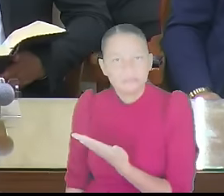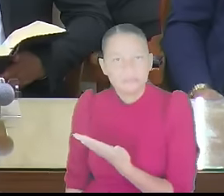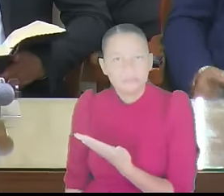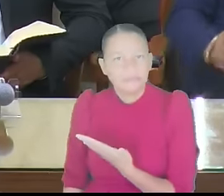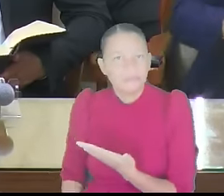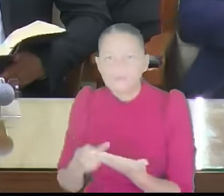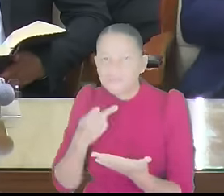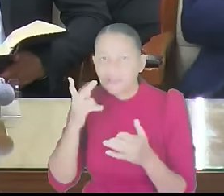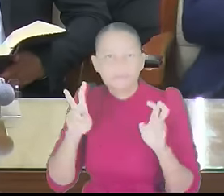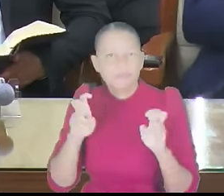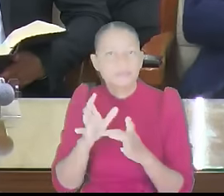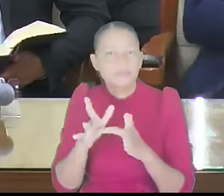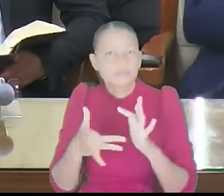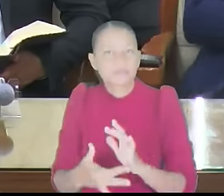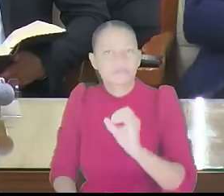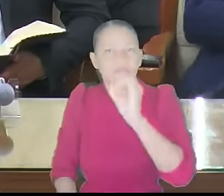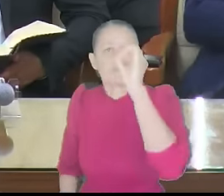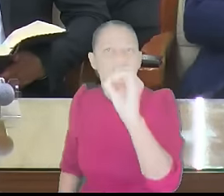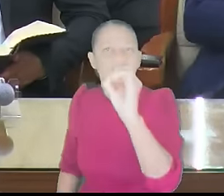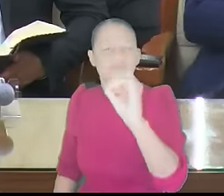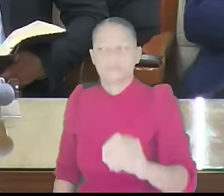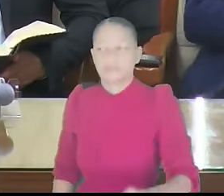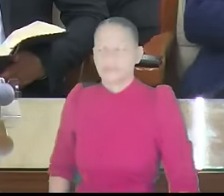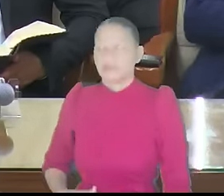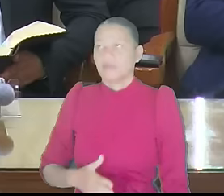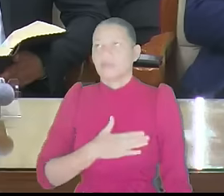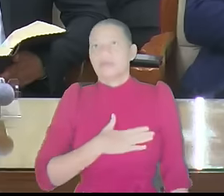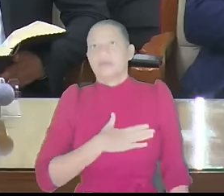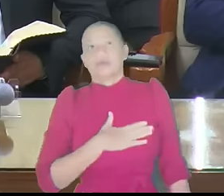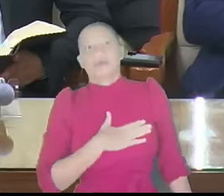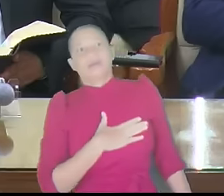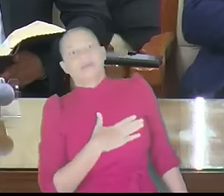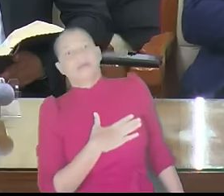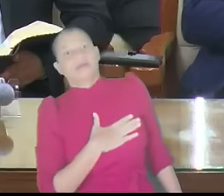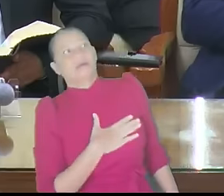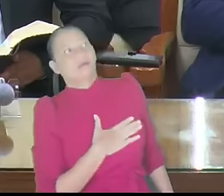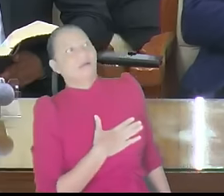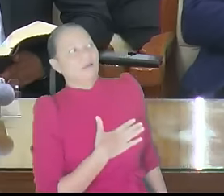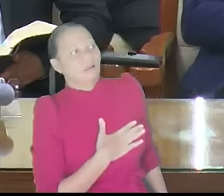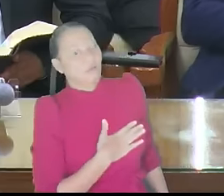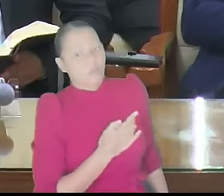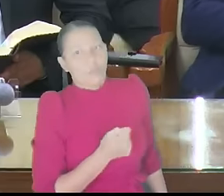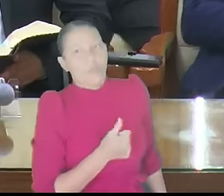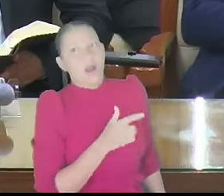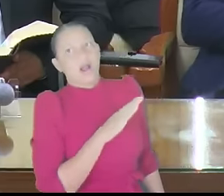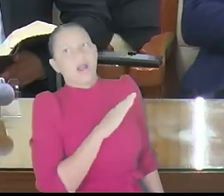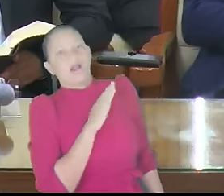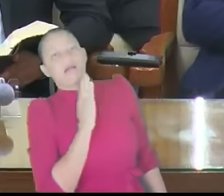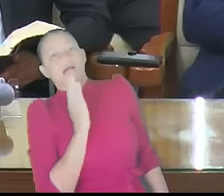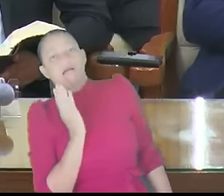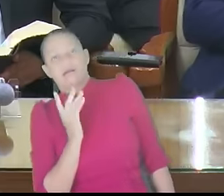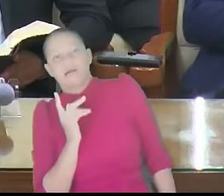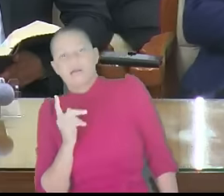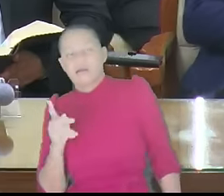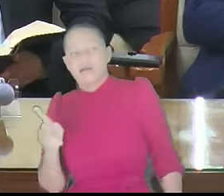Eu quase caio de costas. Glória a Deus. falou da rainha